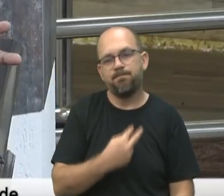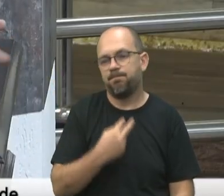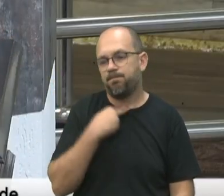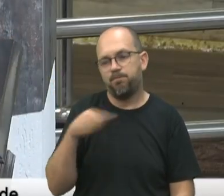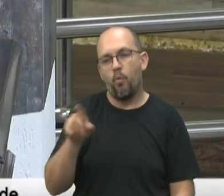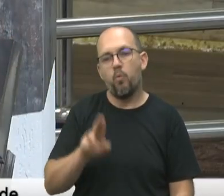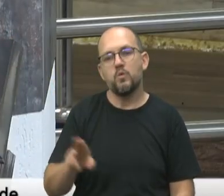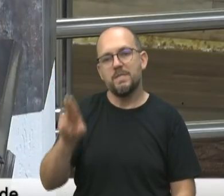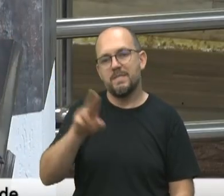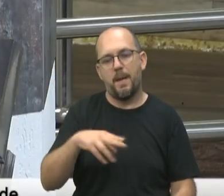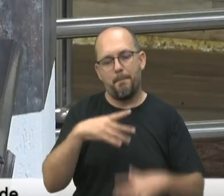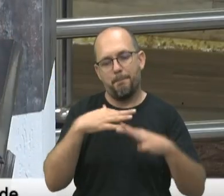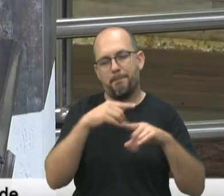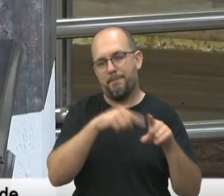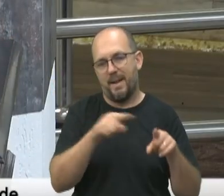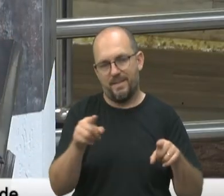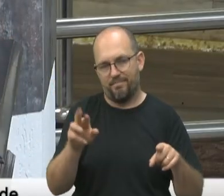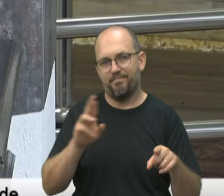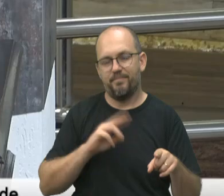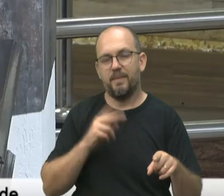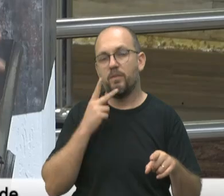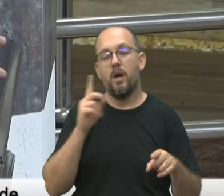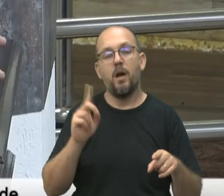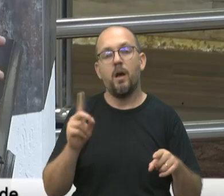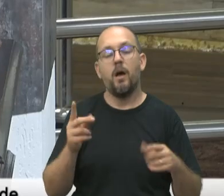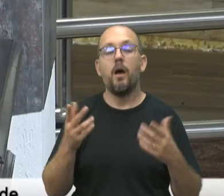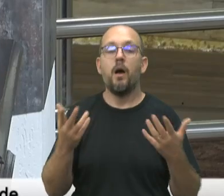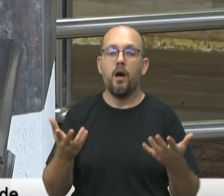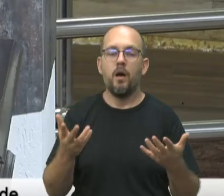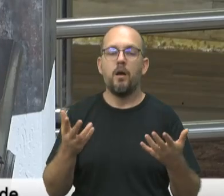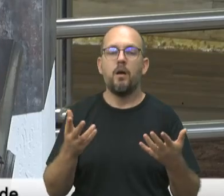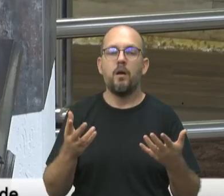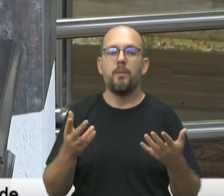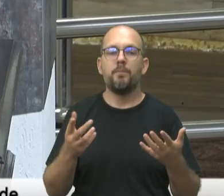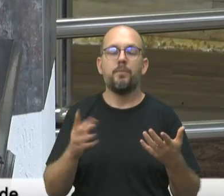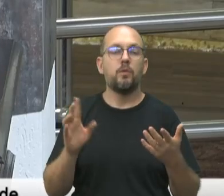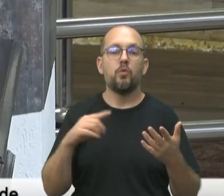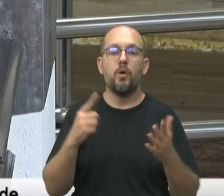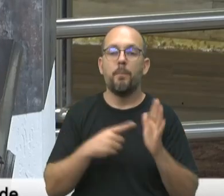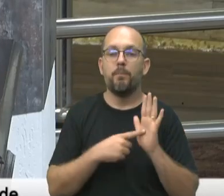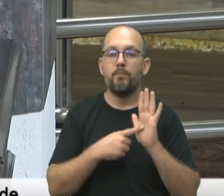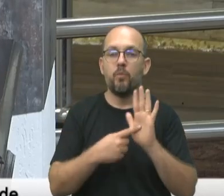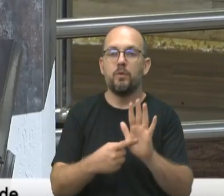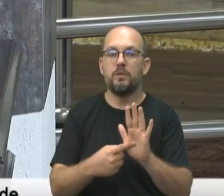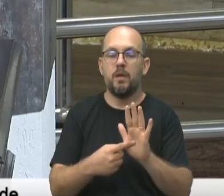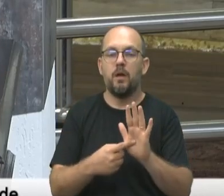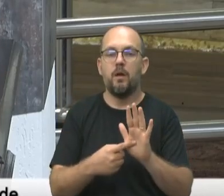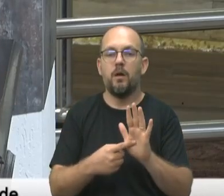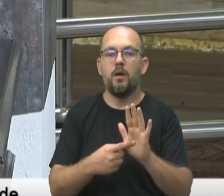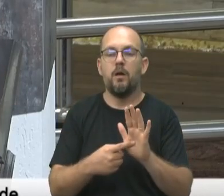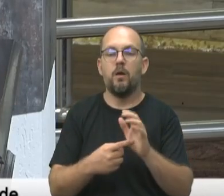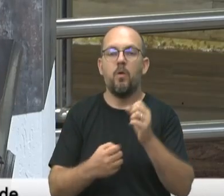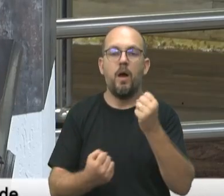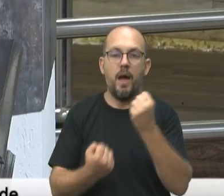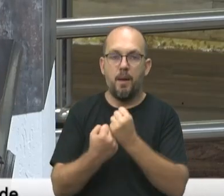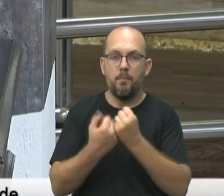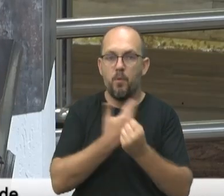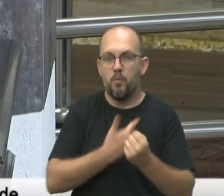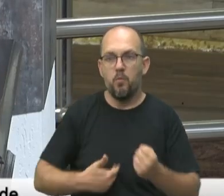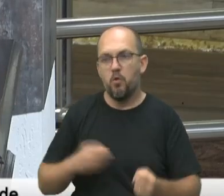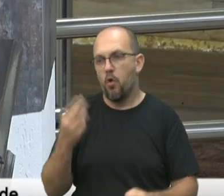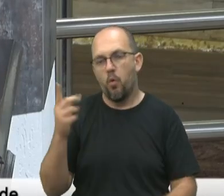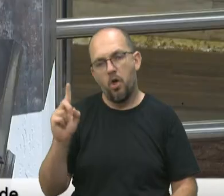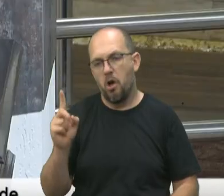utilizar essas praças, para mostrar que, independente de apoio público ou não, a gente